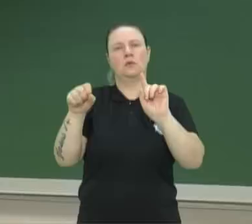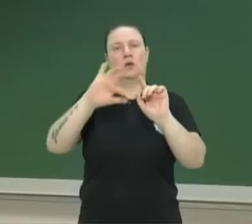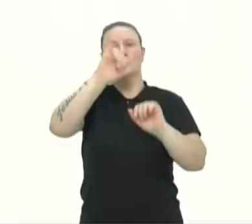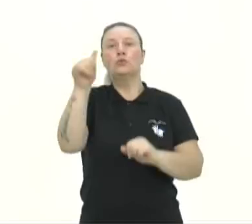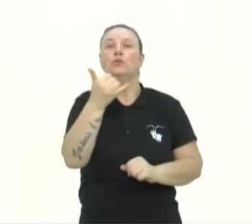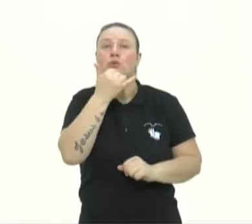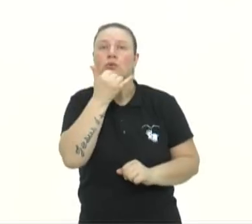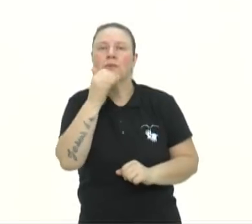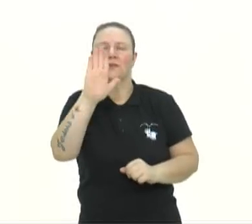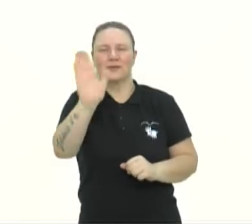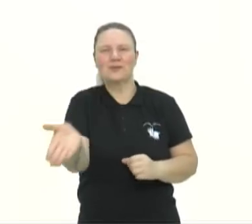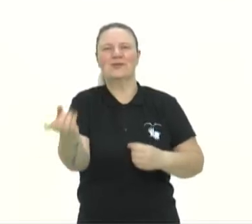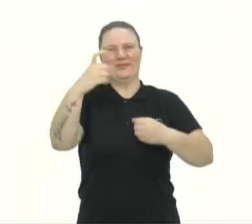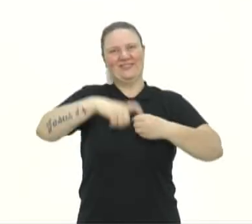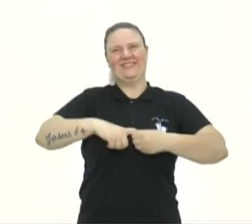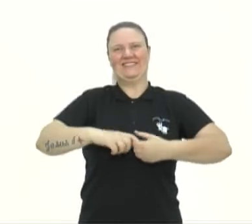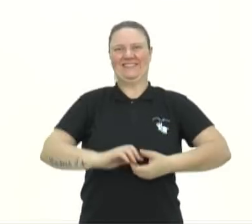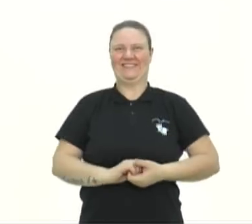voltamos.